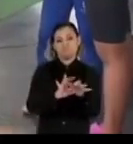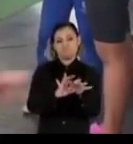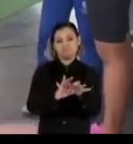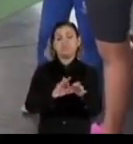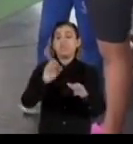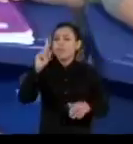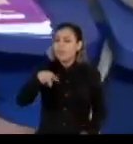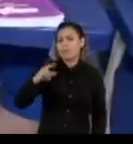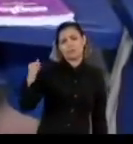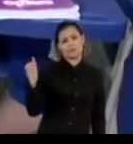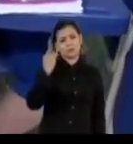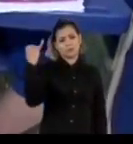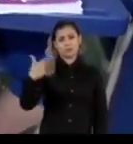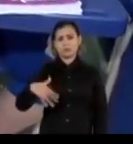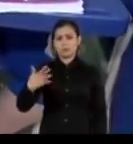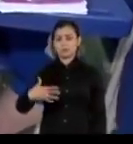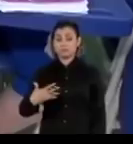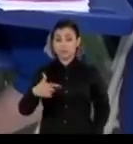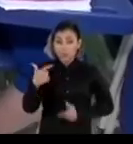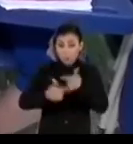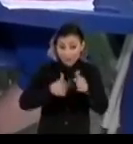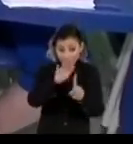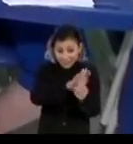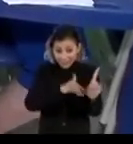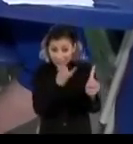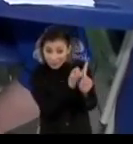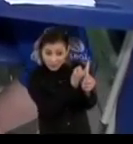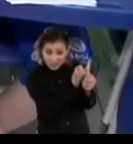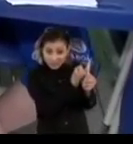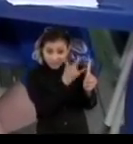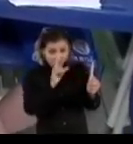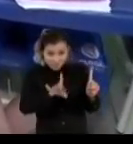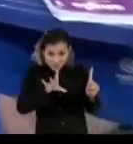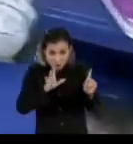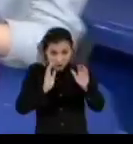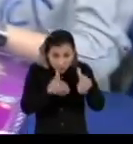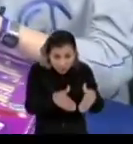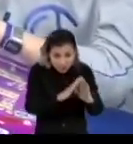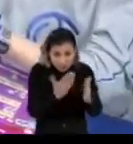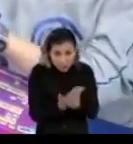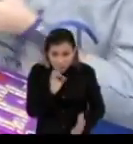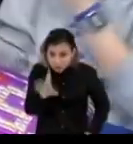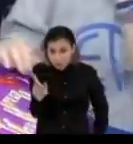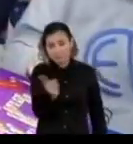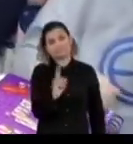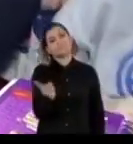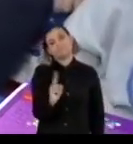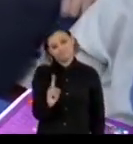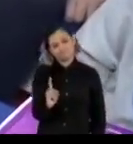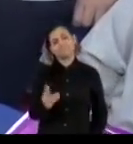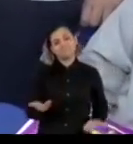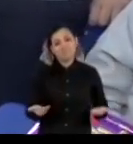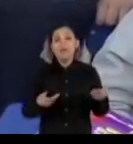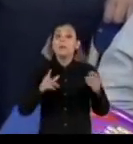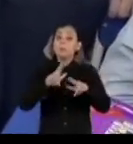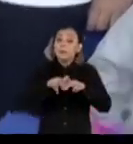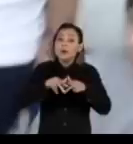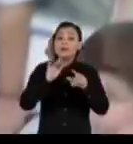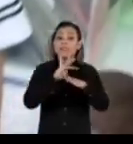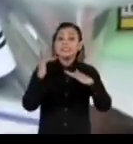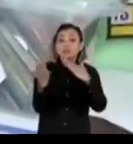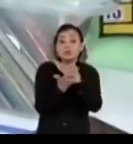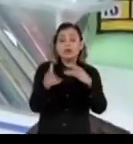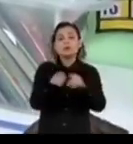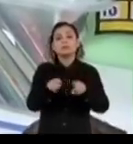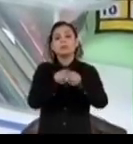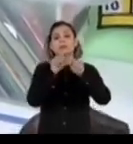é fundamental. E o trabalho do bullying, ele não é restrito ao ambiente escolar. Hoje, ele, por conta das mídias sociais, hoje